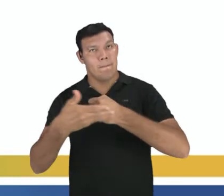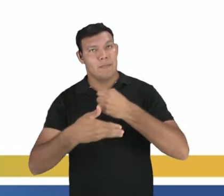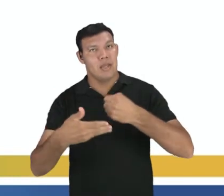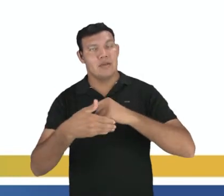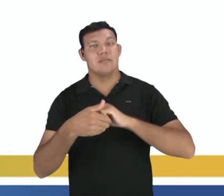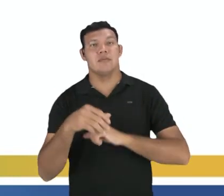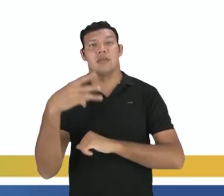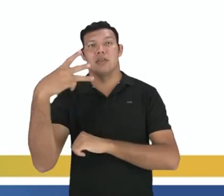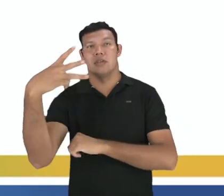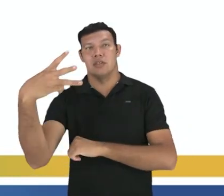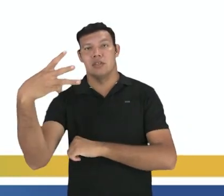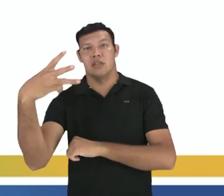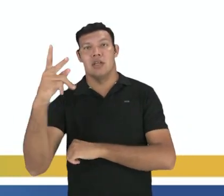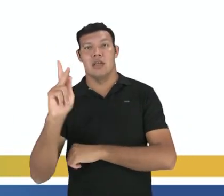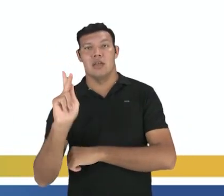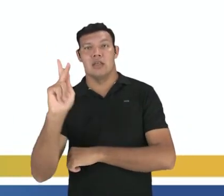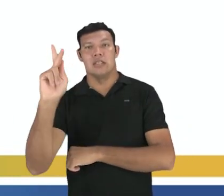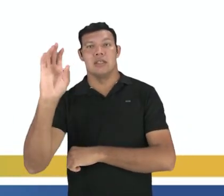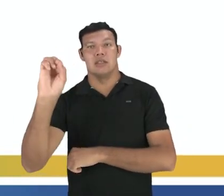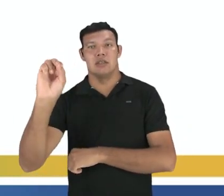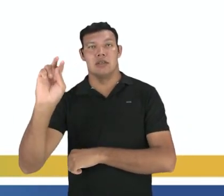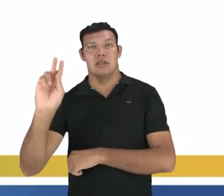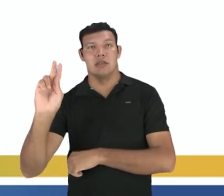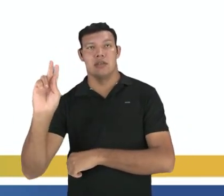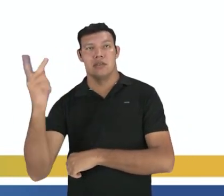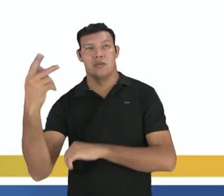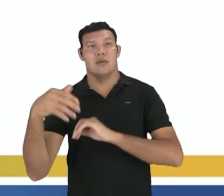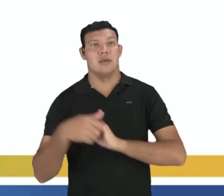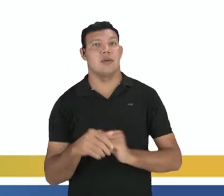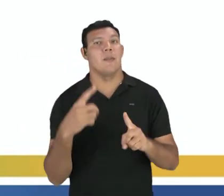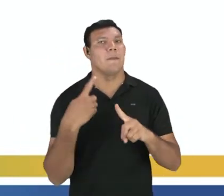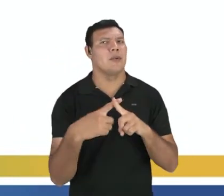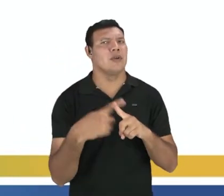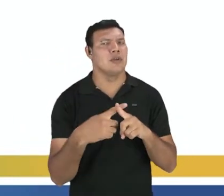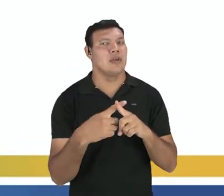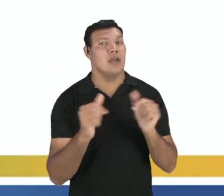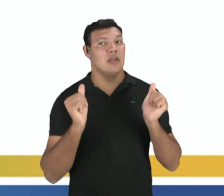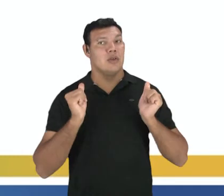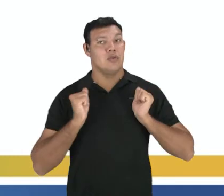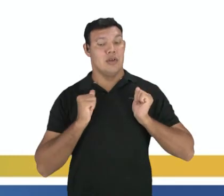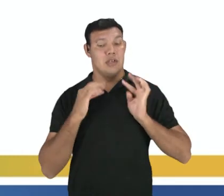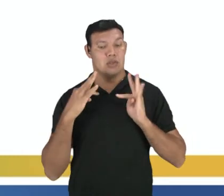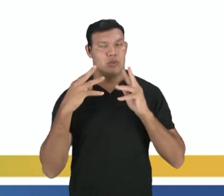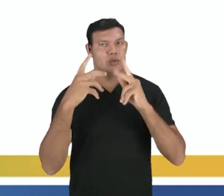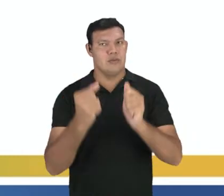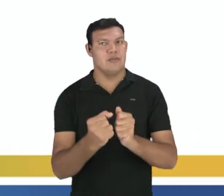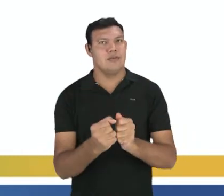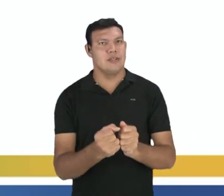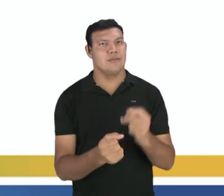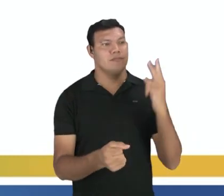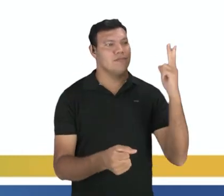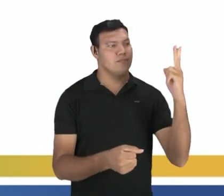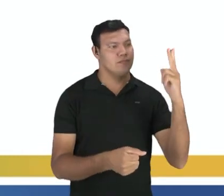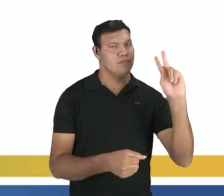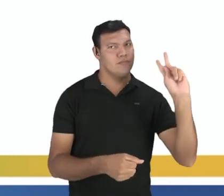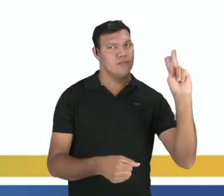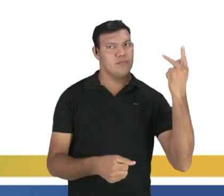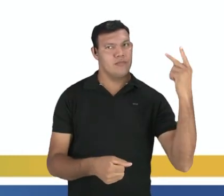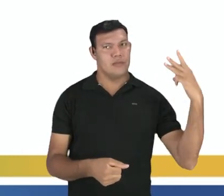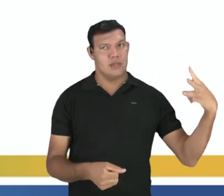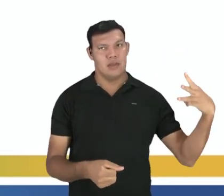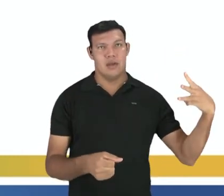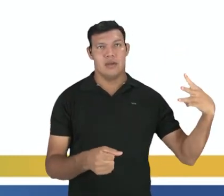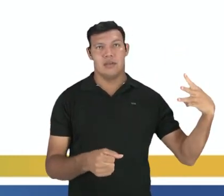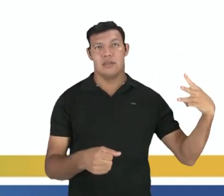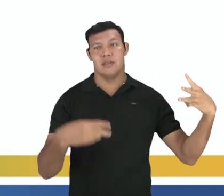observar aqui que a gente vai ter uma reação de neutralização total. Olhando aqui para o ácido, ó, tem 3 hidrogênios. Olhando